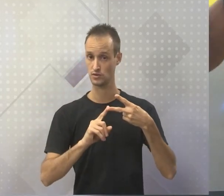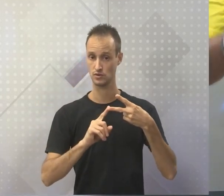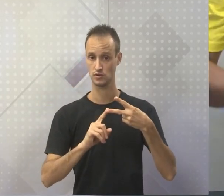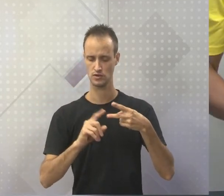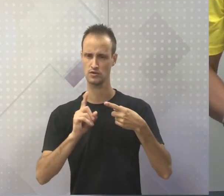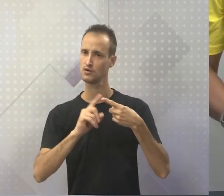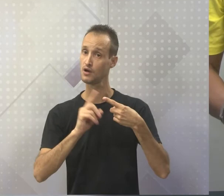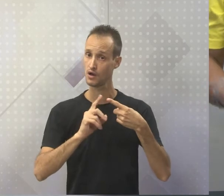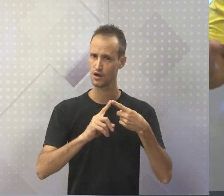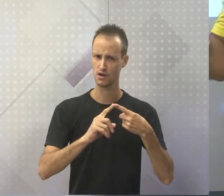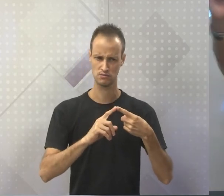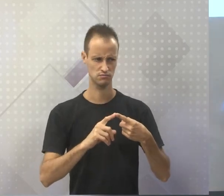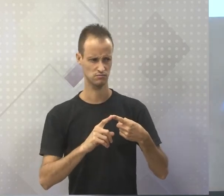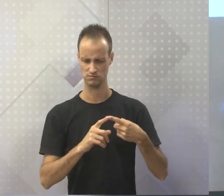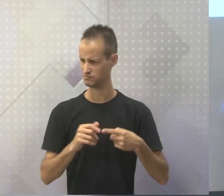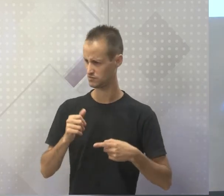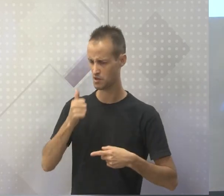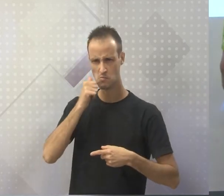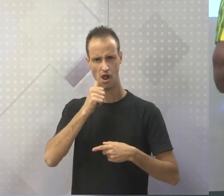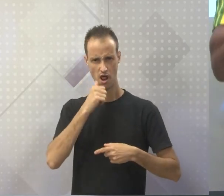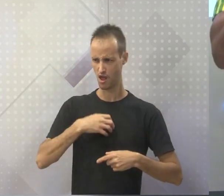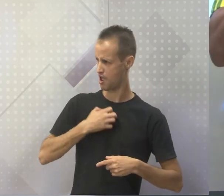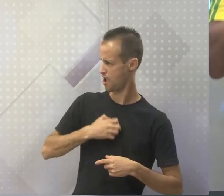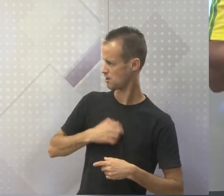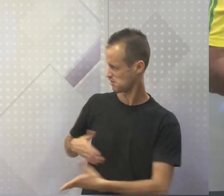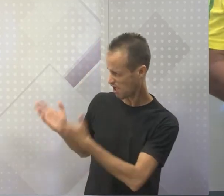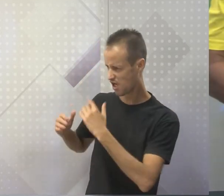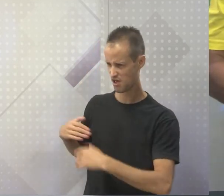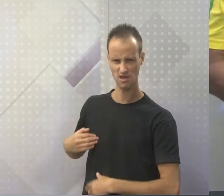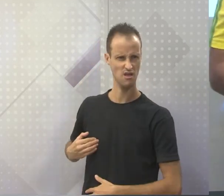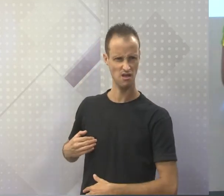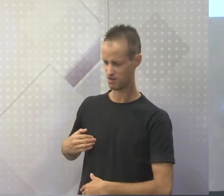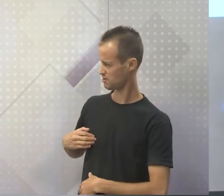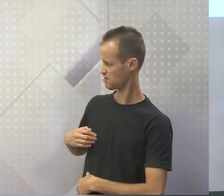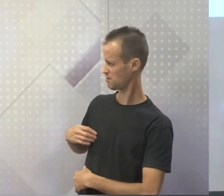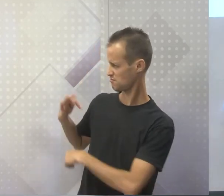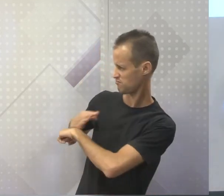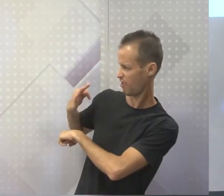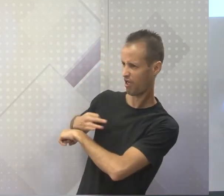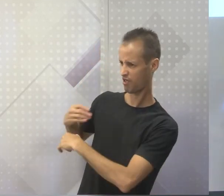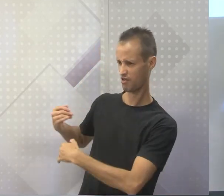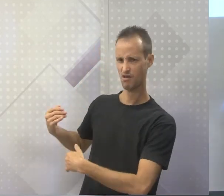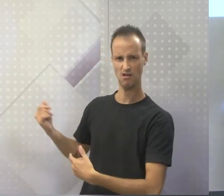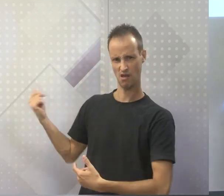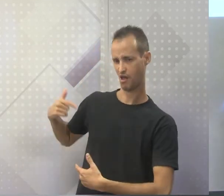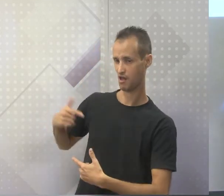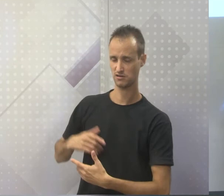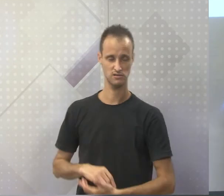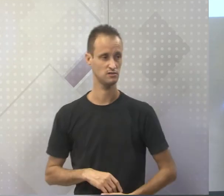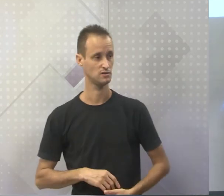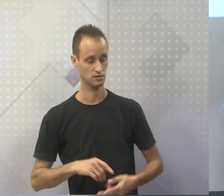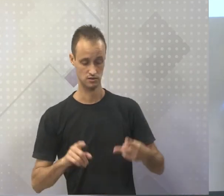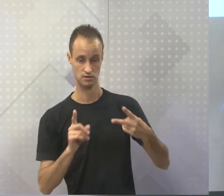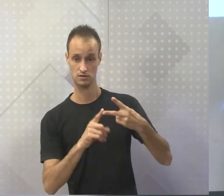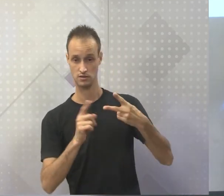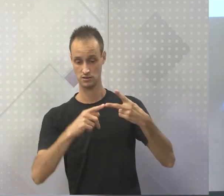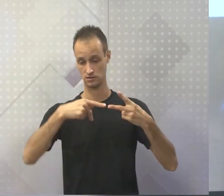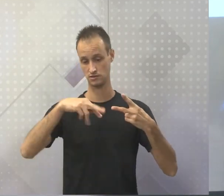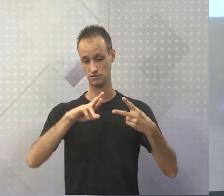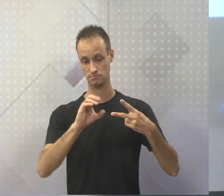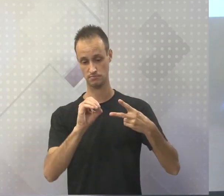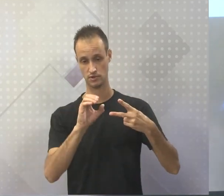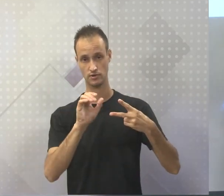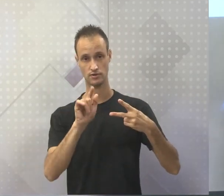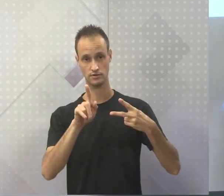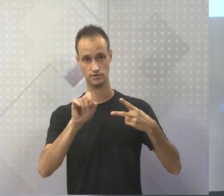professor, esse menino aqui está me perturbando. Ó, se ajeite, viu? A menina estrogênica. Quer ver a menina progesterônica? Oh, professor, ele pegou